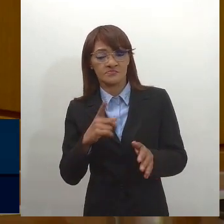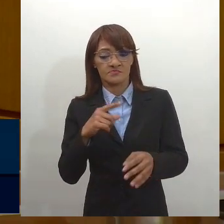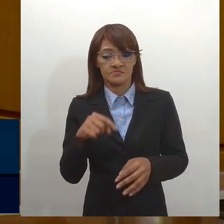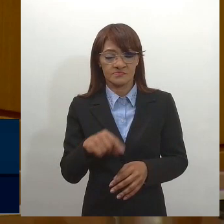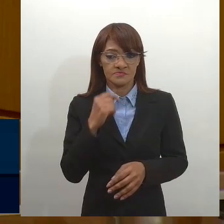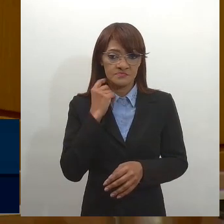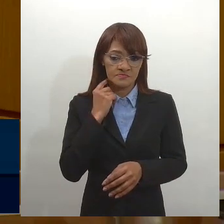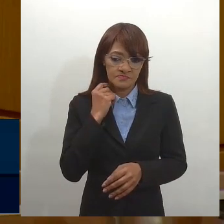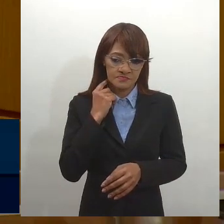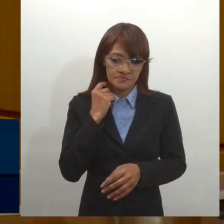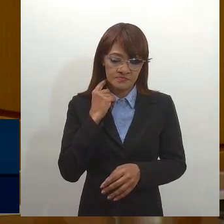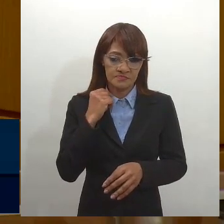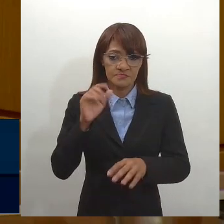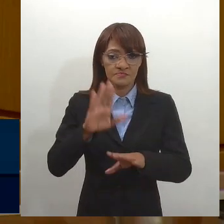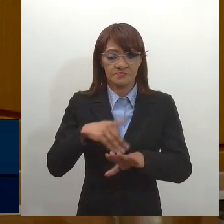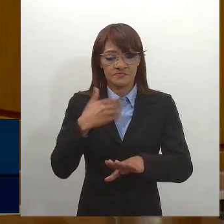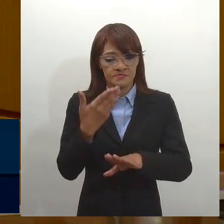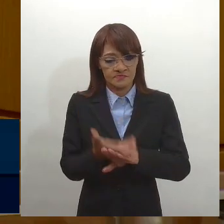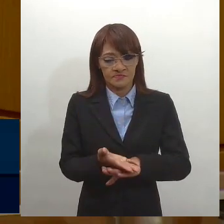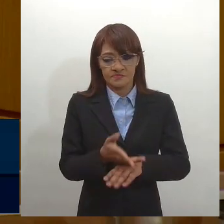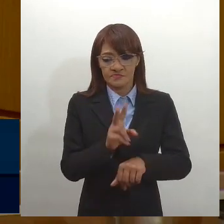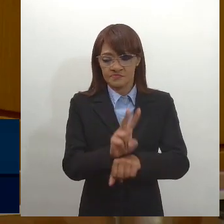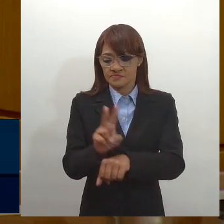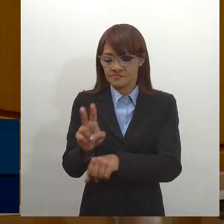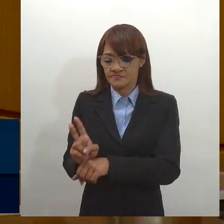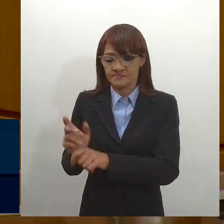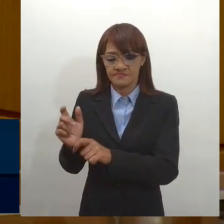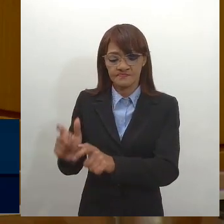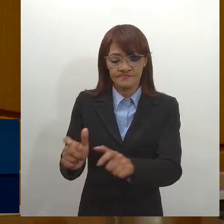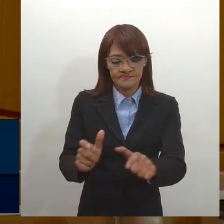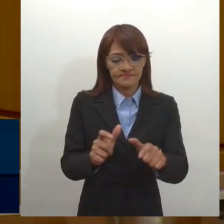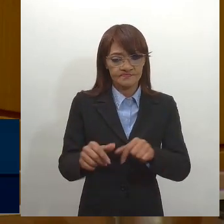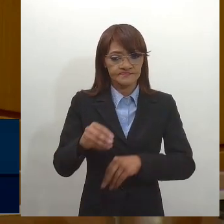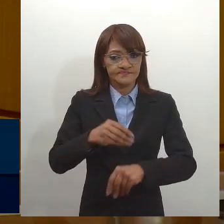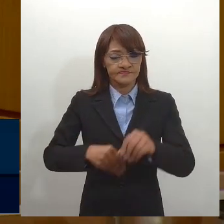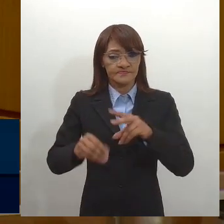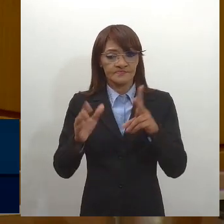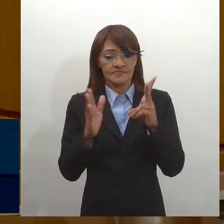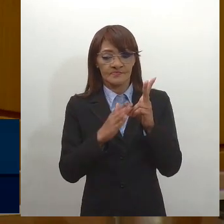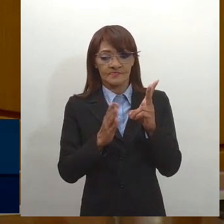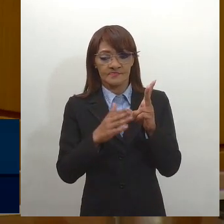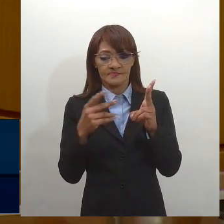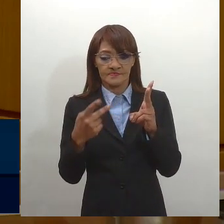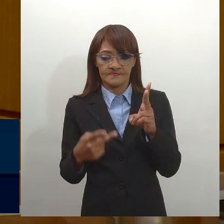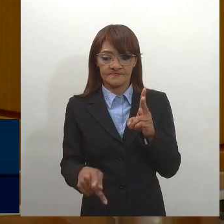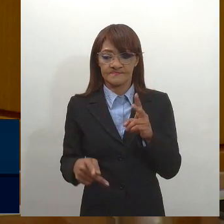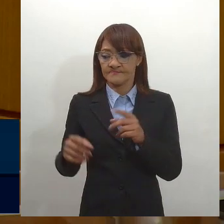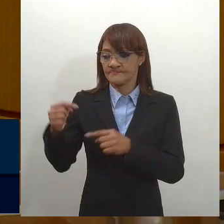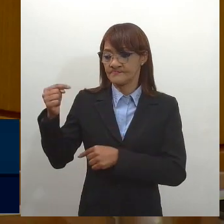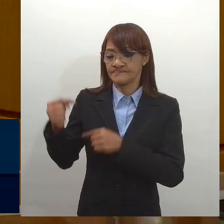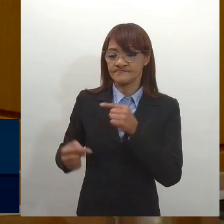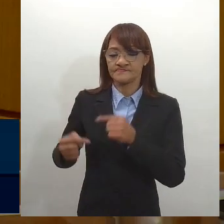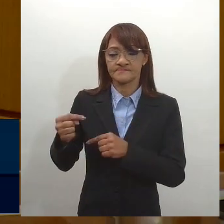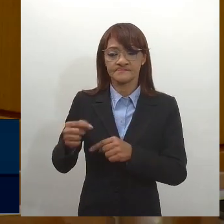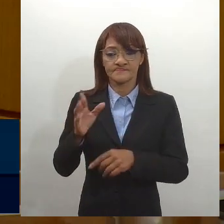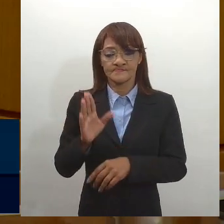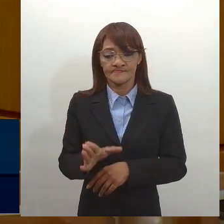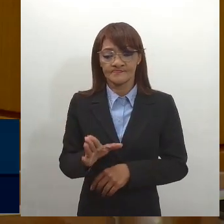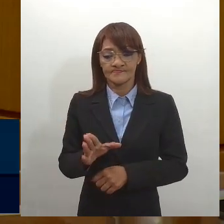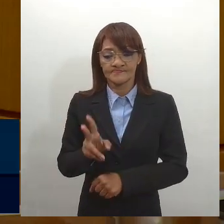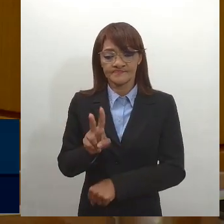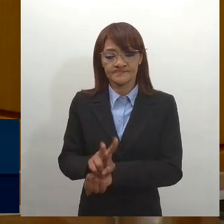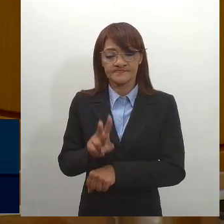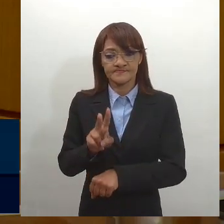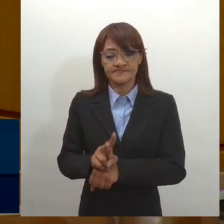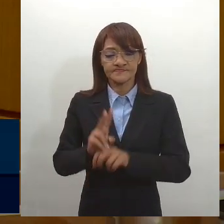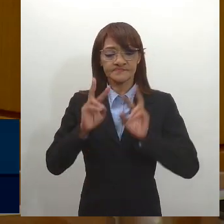preservação dos territórios indígenas é uma política de reparação e de cuidado com a humanidade, porque os